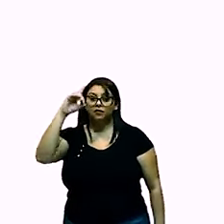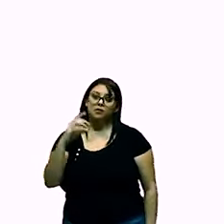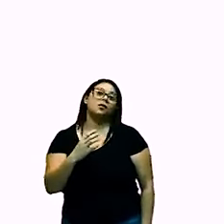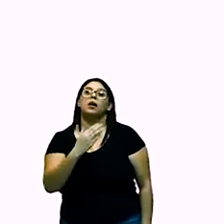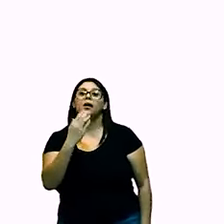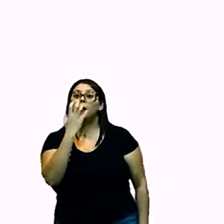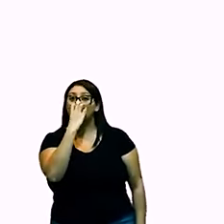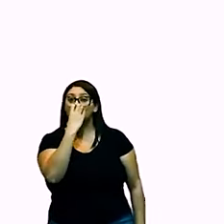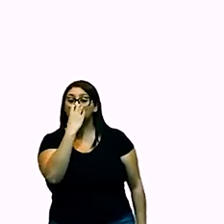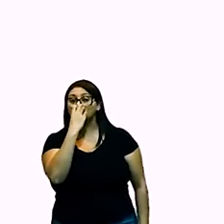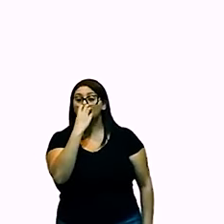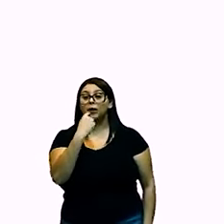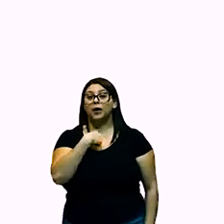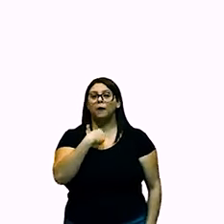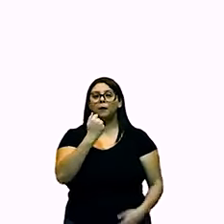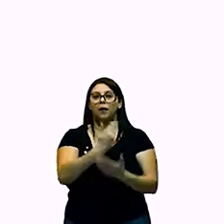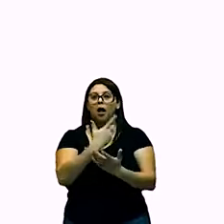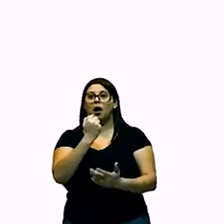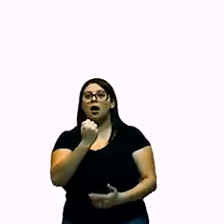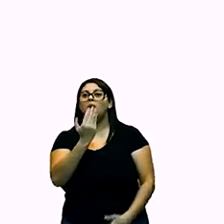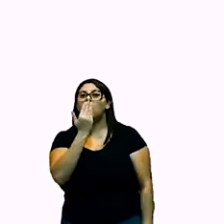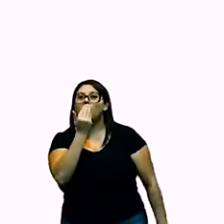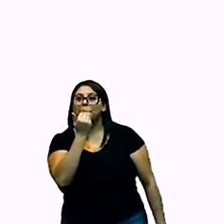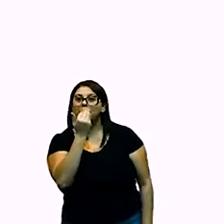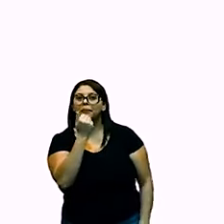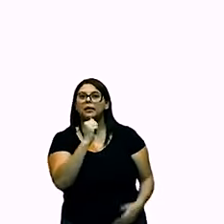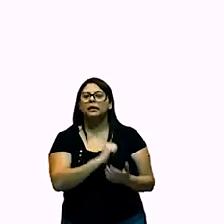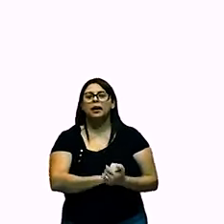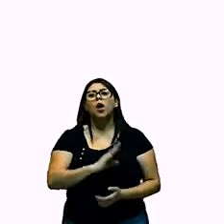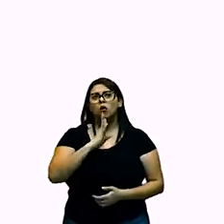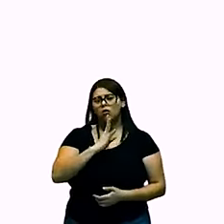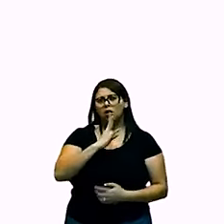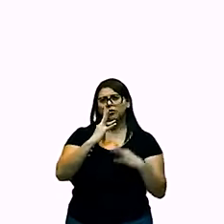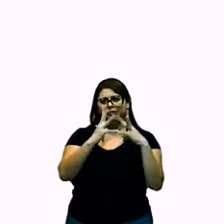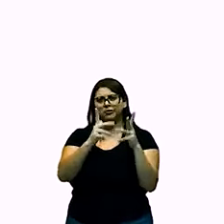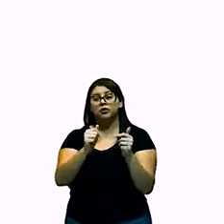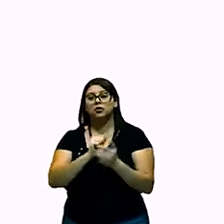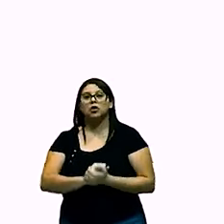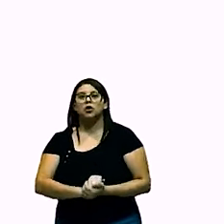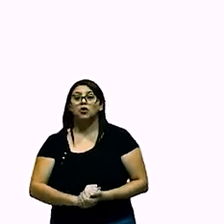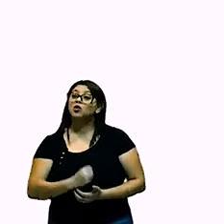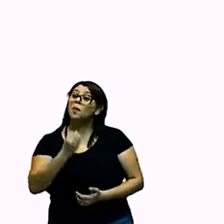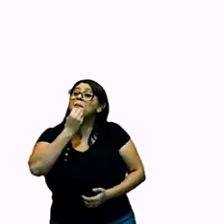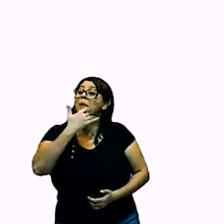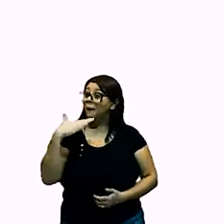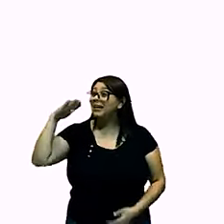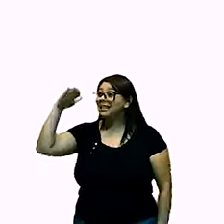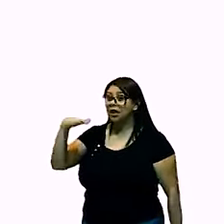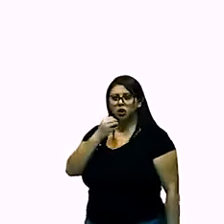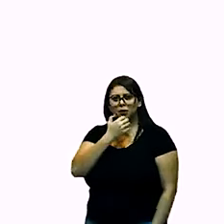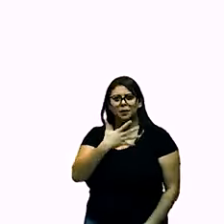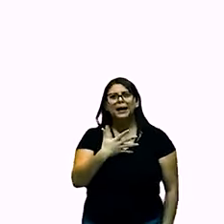que vendia, e ela me conhece um pouco, eu também conheço a família dela, e eu disse, boa tarde, tudo bem? Ela disse, tudo